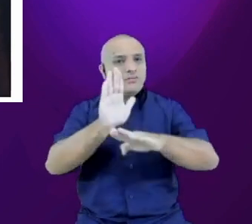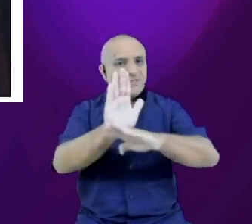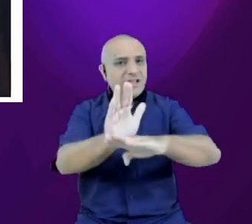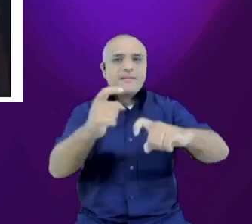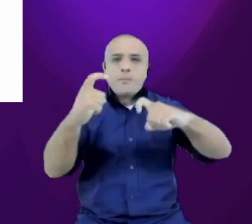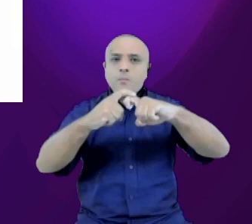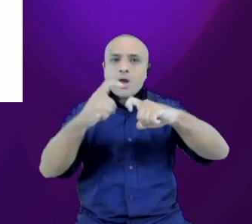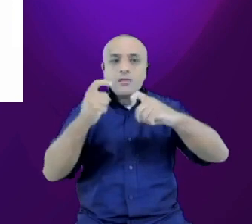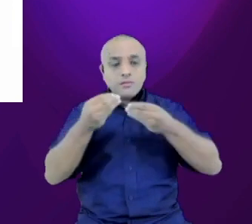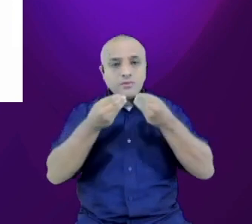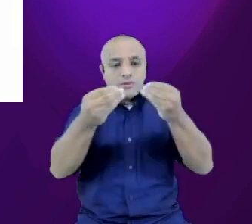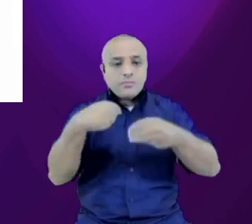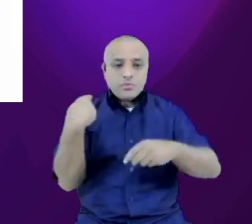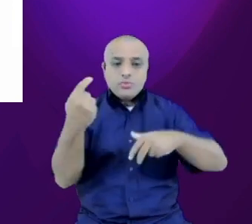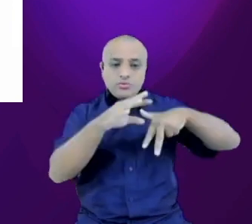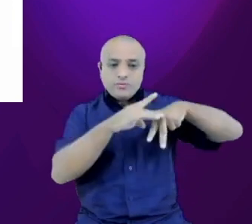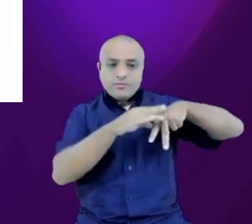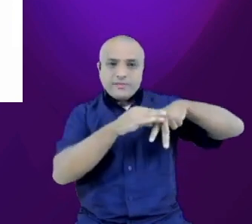nossos pacientes.